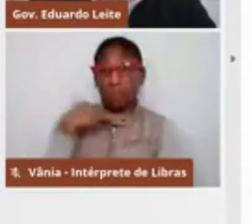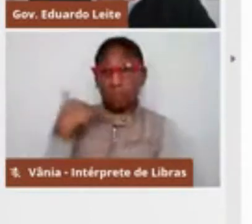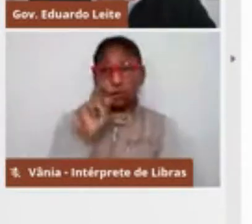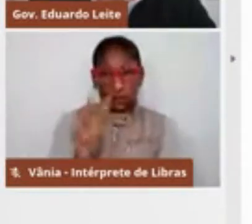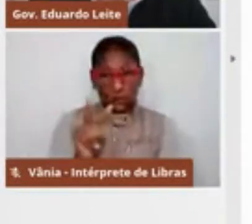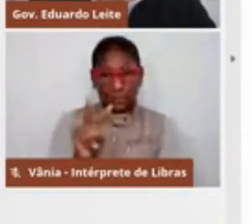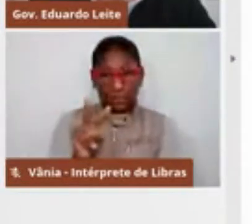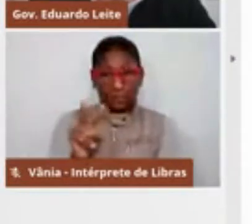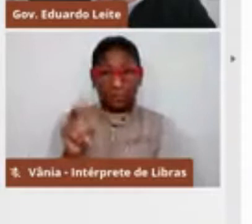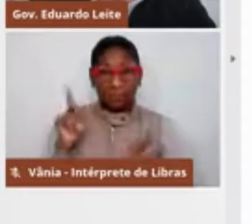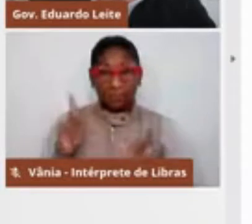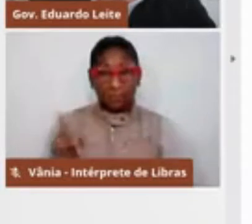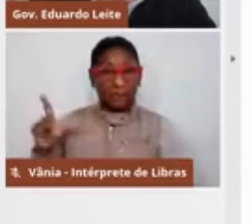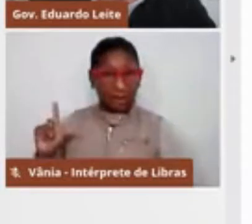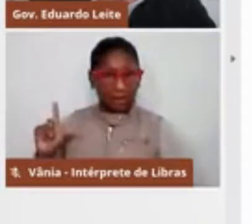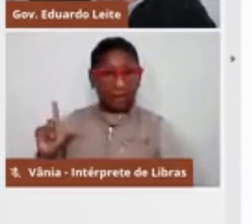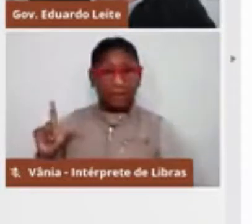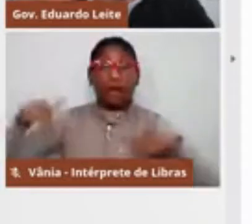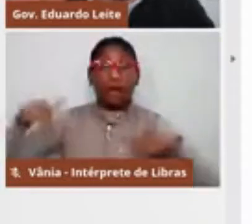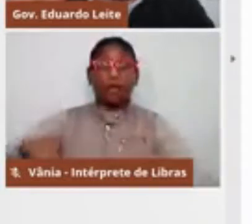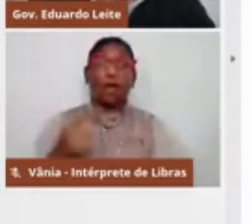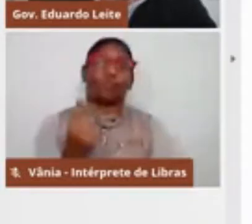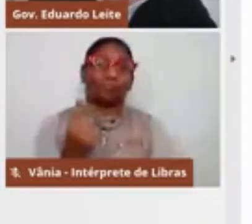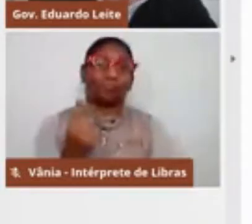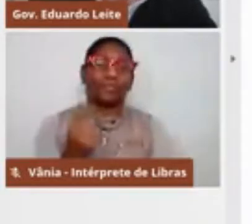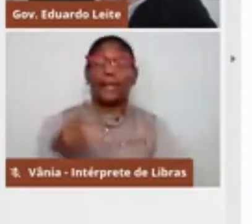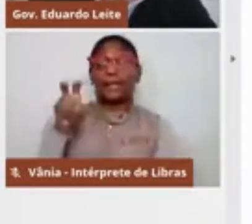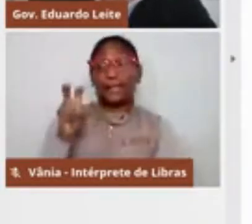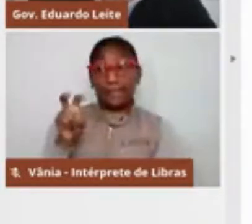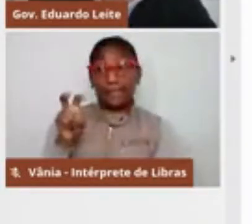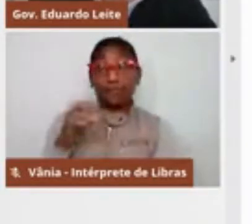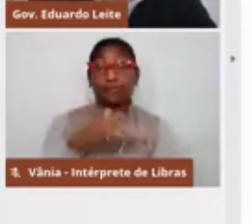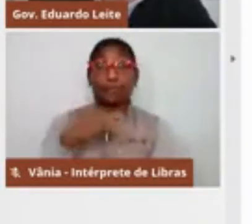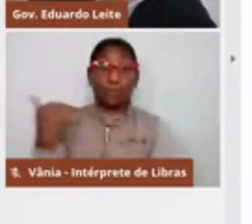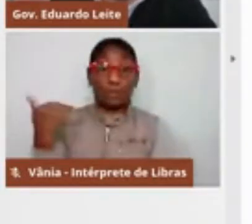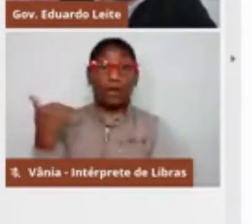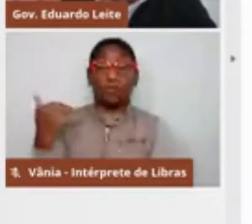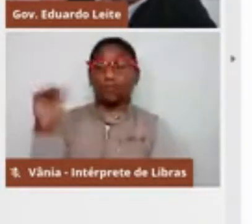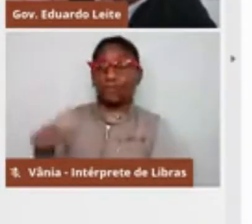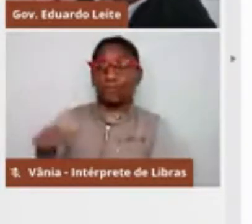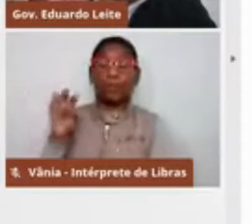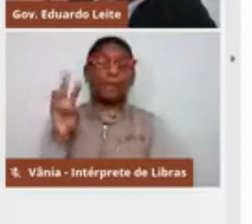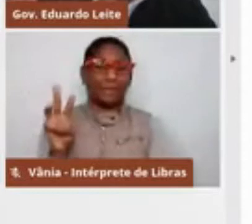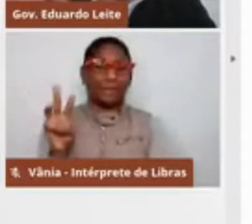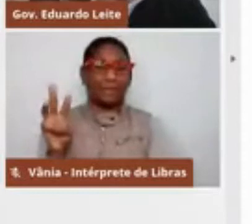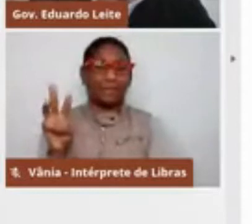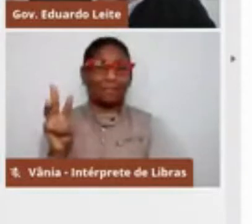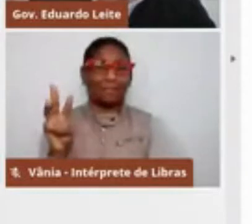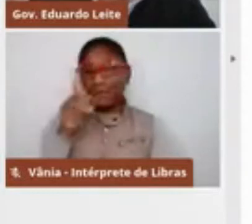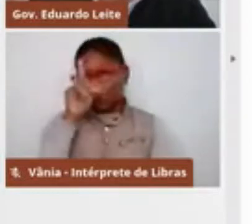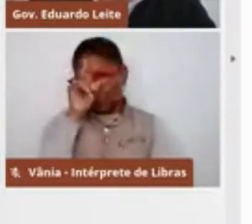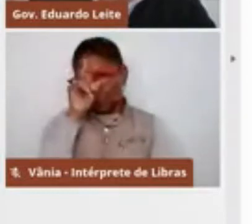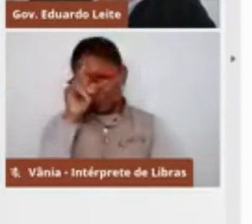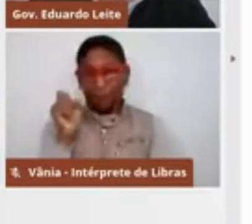óbito e de hospitalizações de 5 para 7 hospitalizações. Então, a macro, também de proporção de ativos